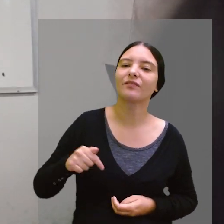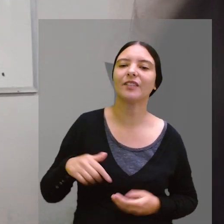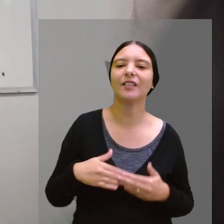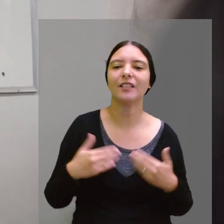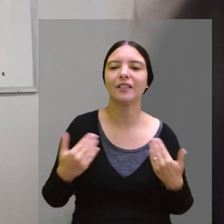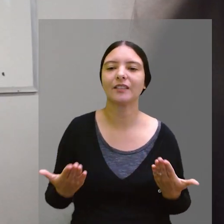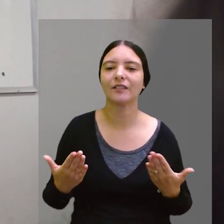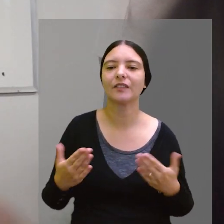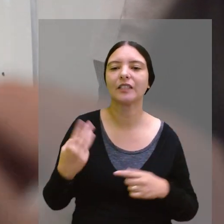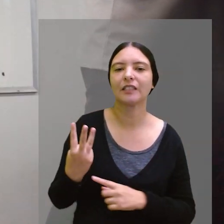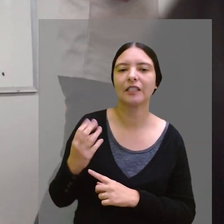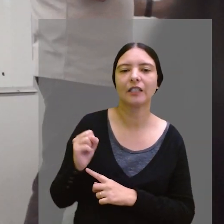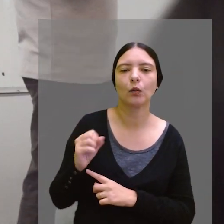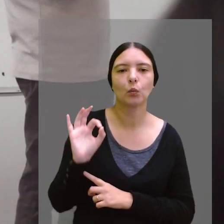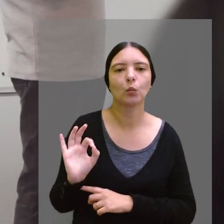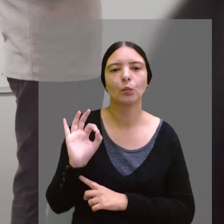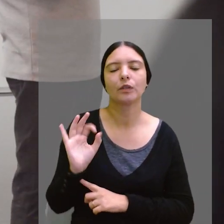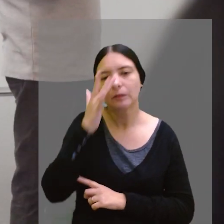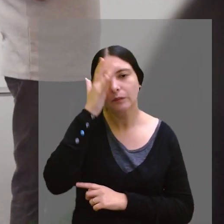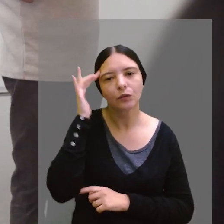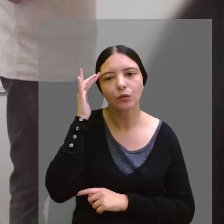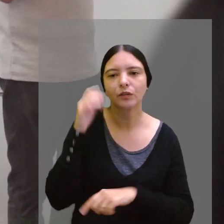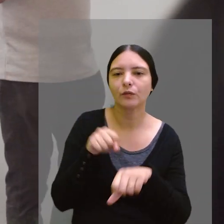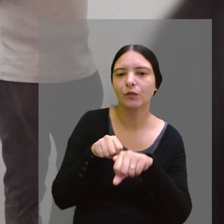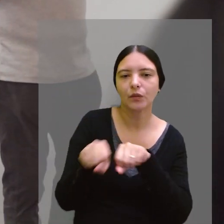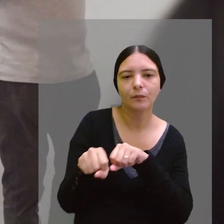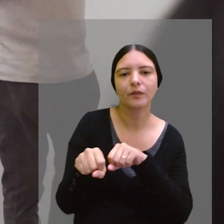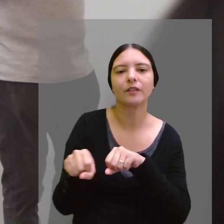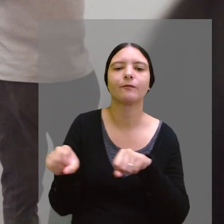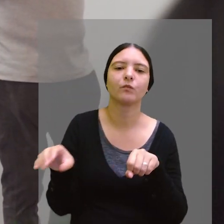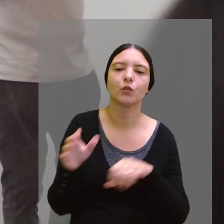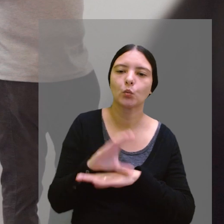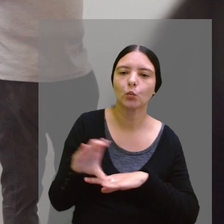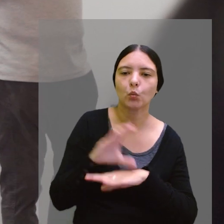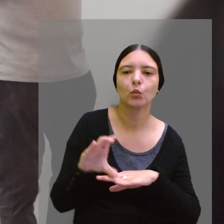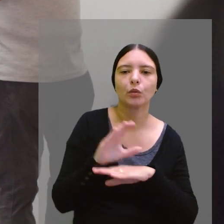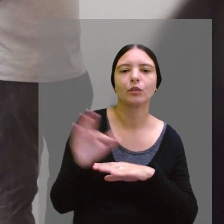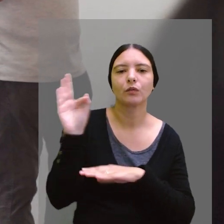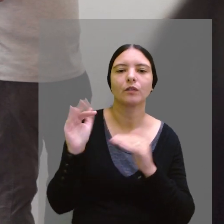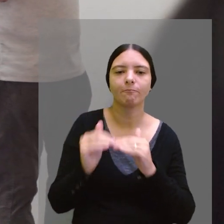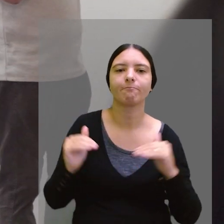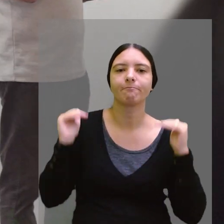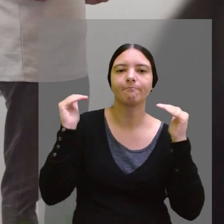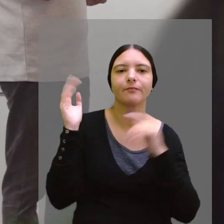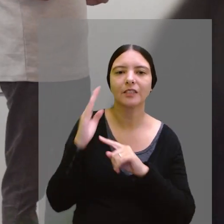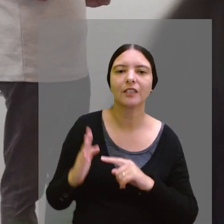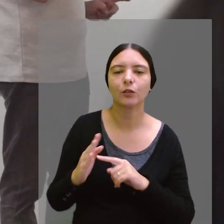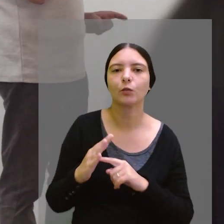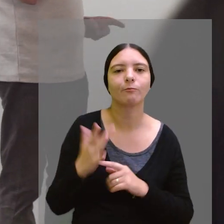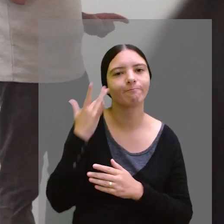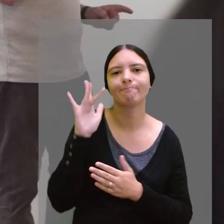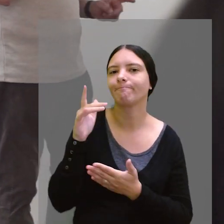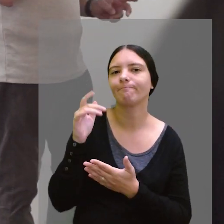então, 38% dos formados, dos que têm curso superior no Brasil, são